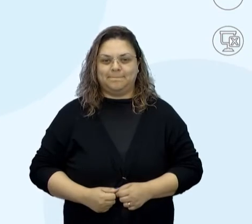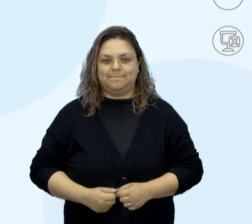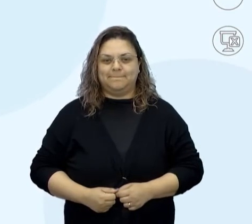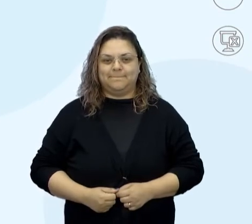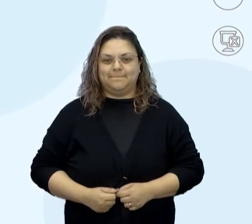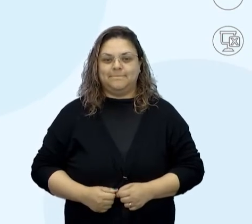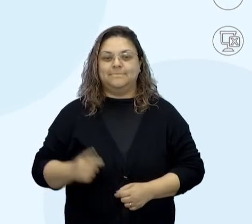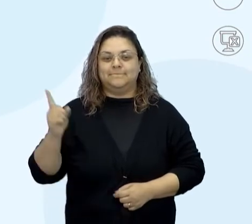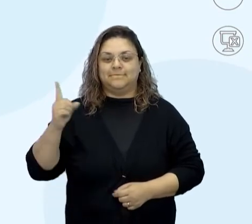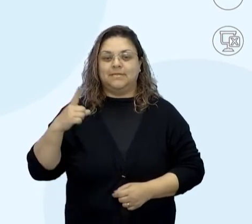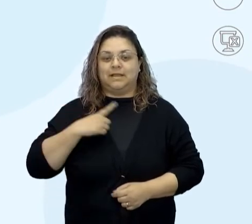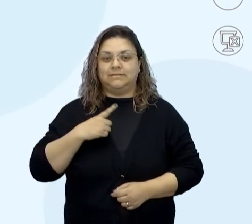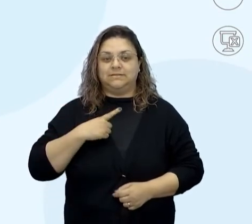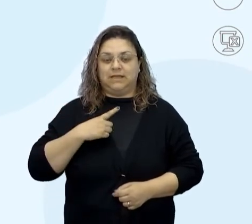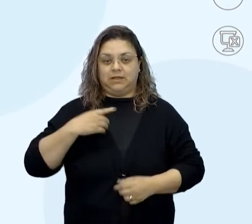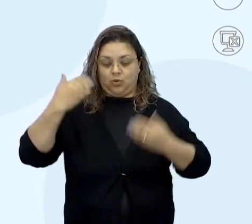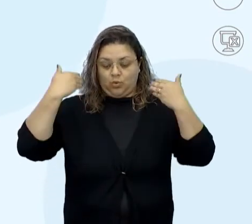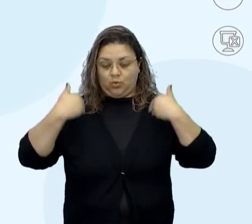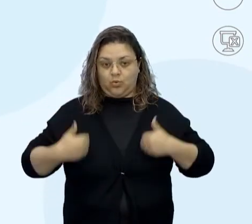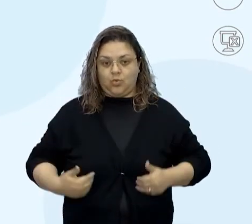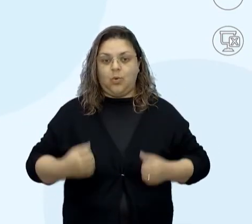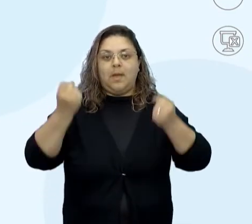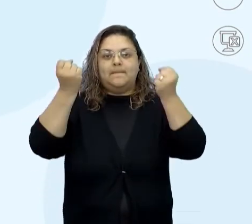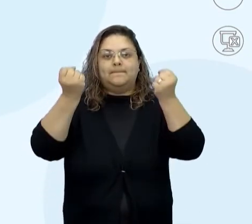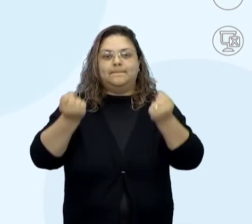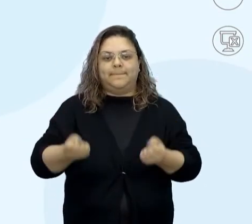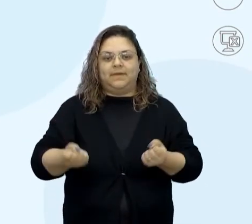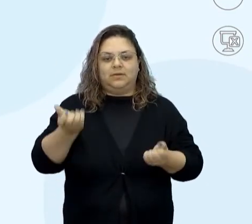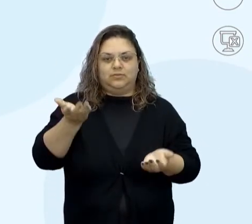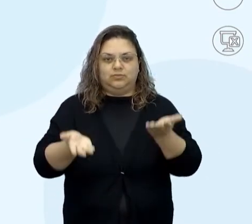vem com o peso dele sobre